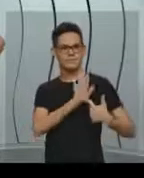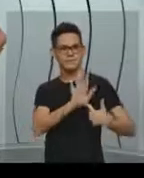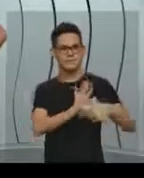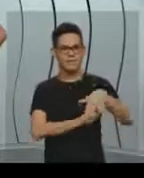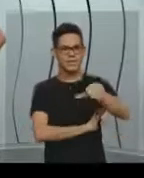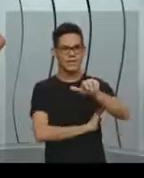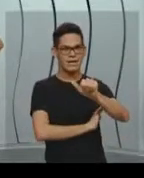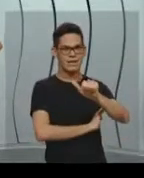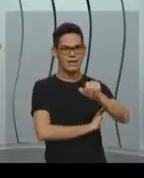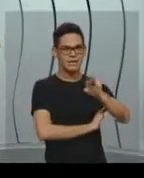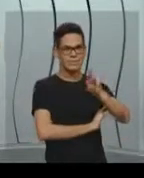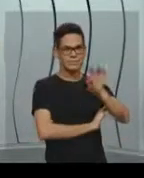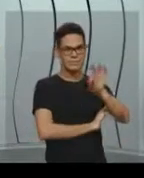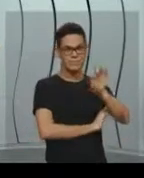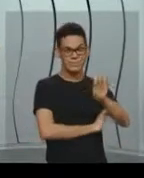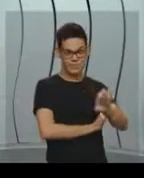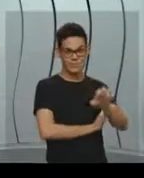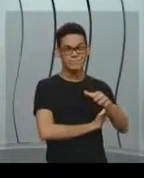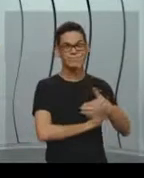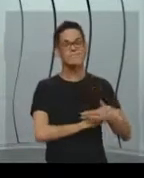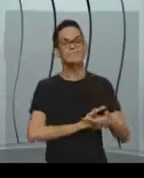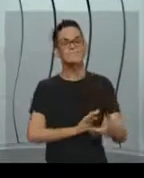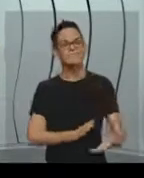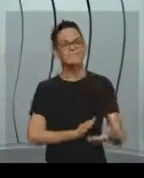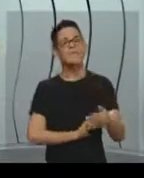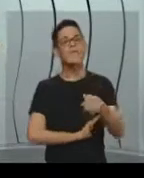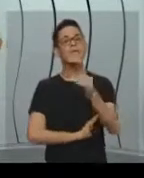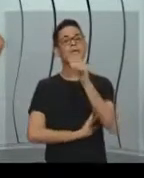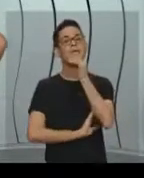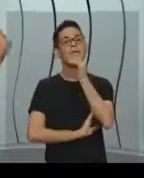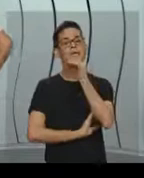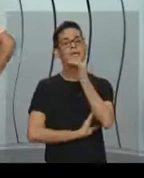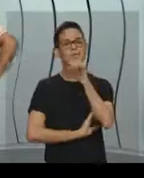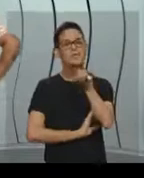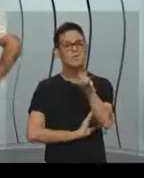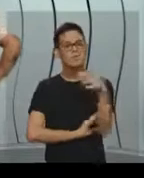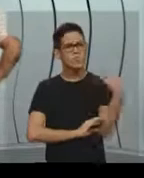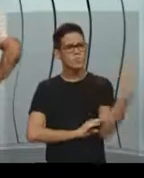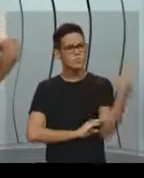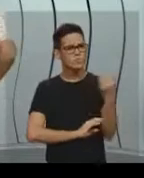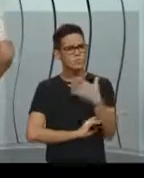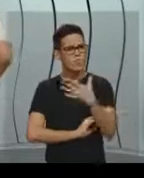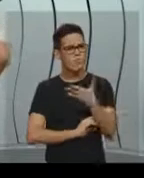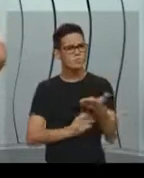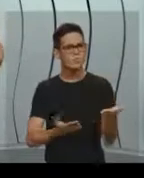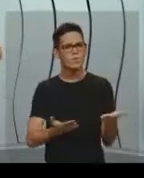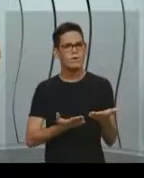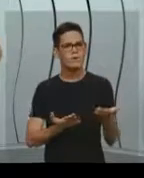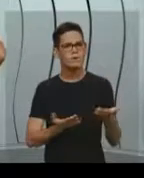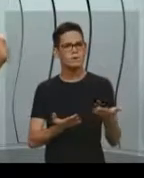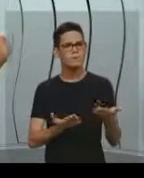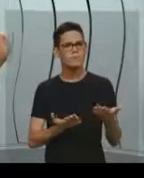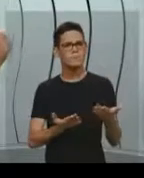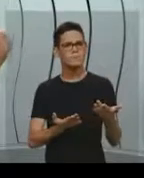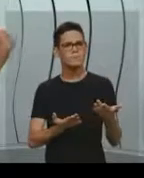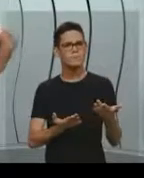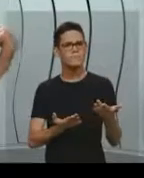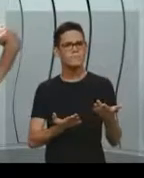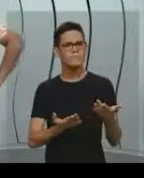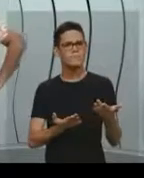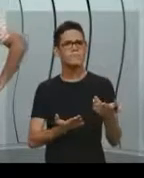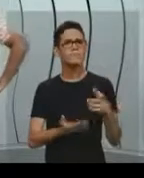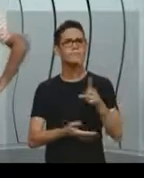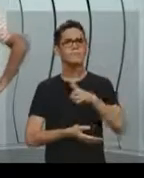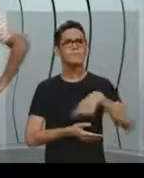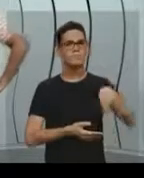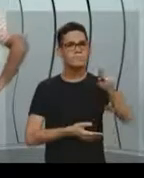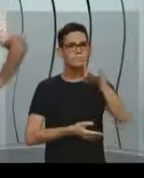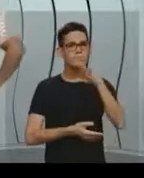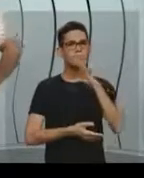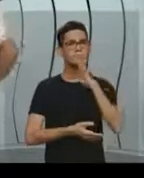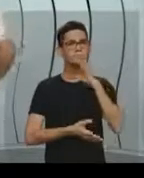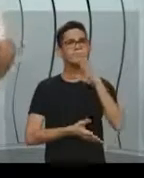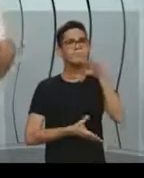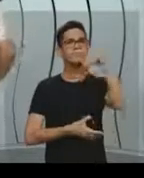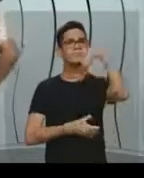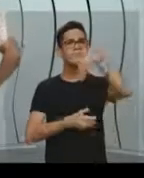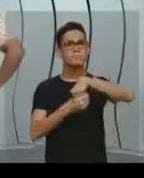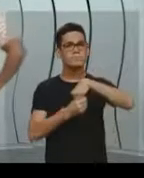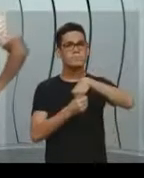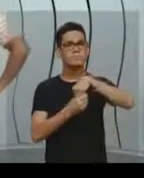Não sei se vocês sabiam, né, recentemente, nós vamos contemplar também nas